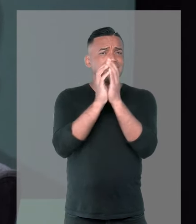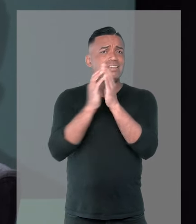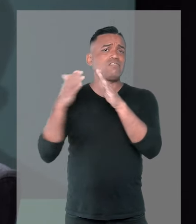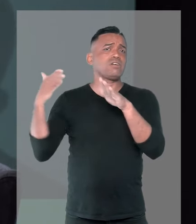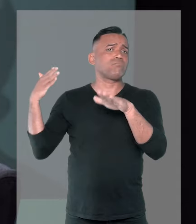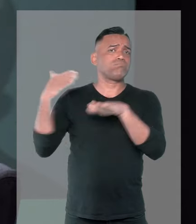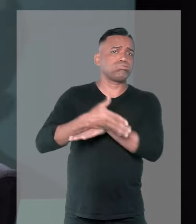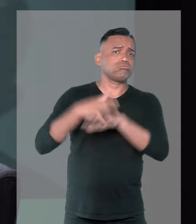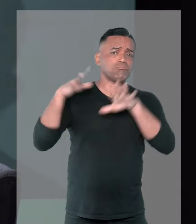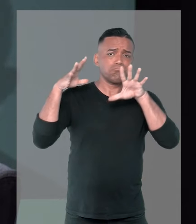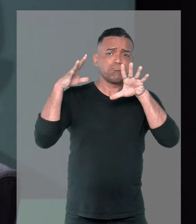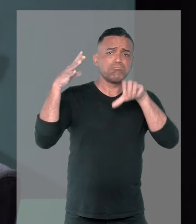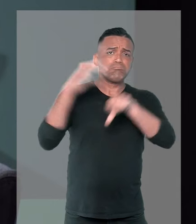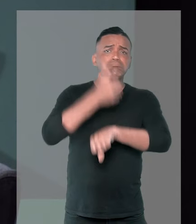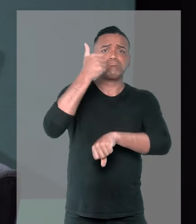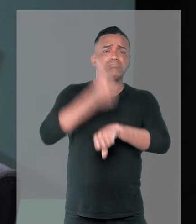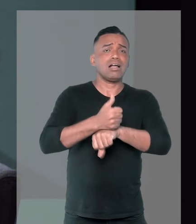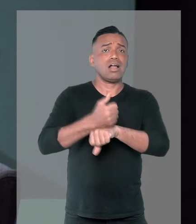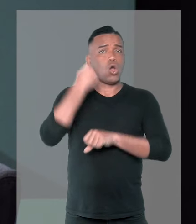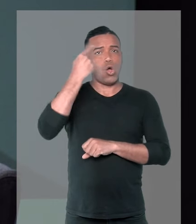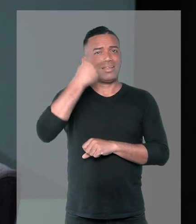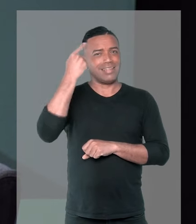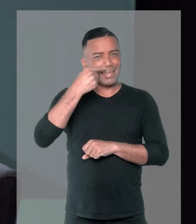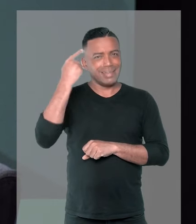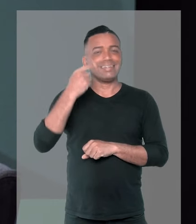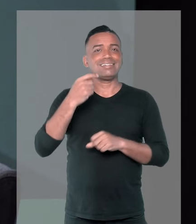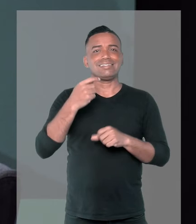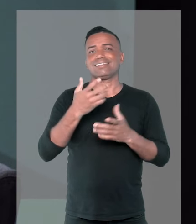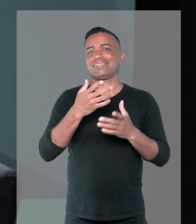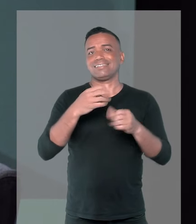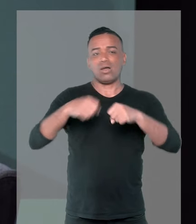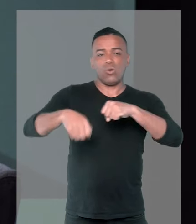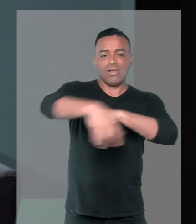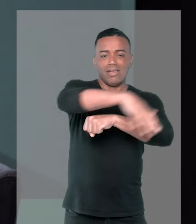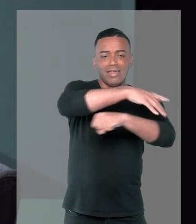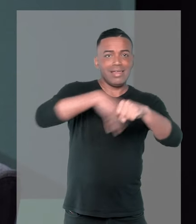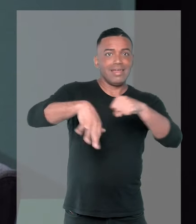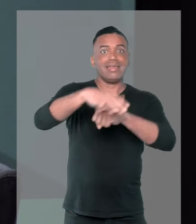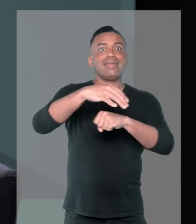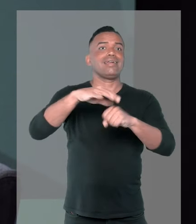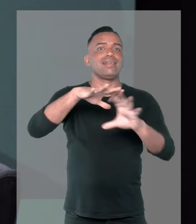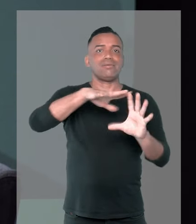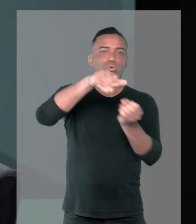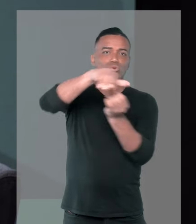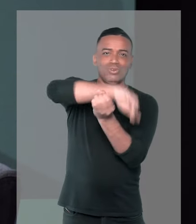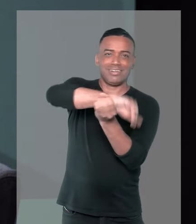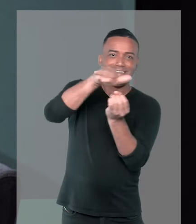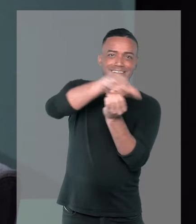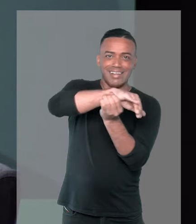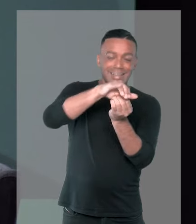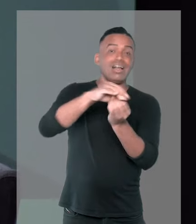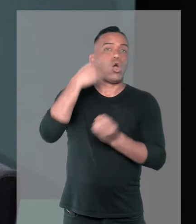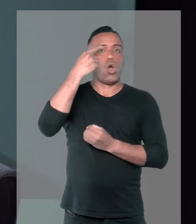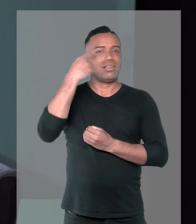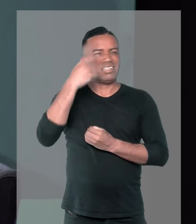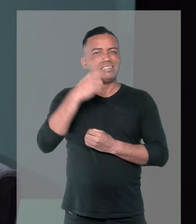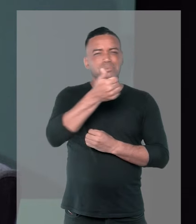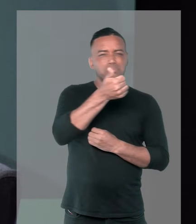pelos holandeses Mas pela companhia das Índias ocidentais holandesas ali no começo dos anos 1600 Então quem